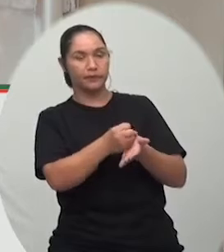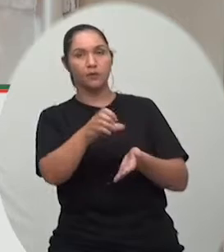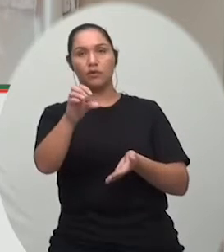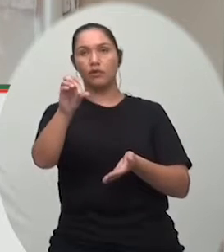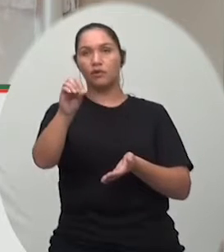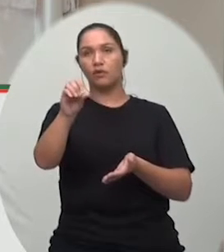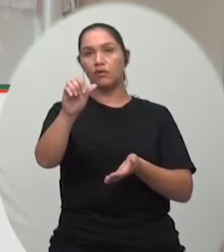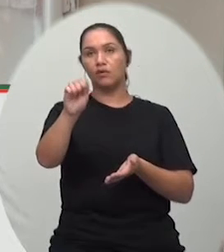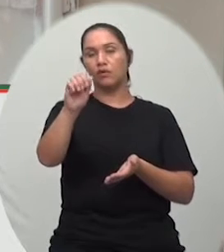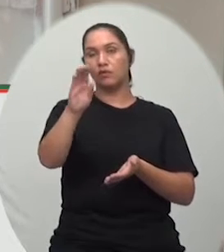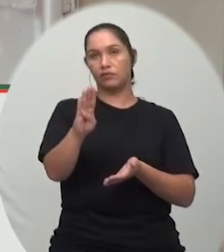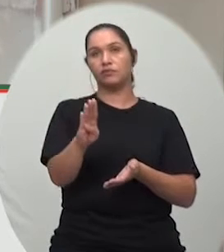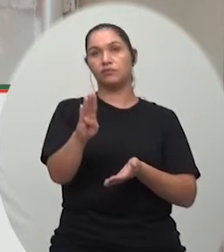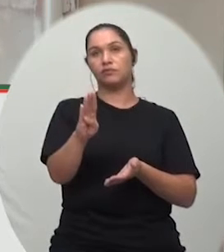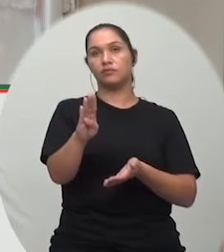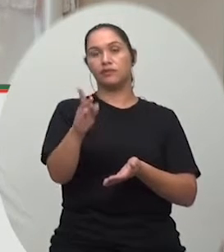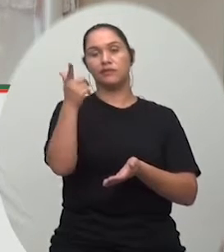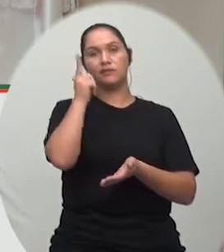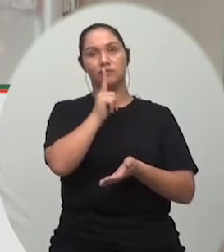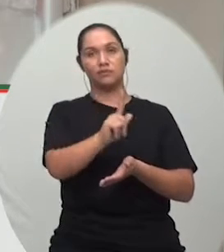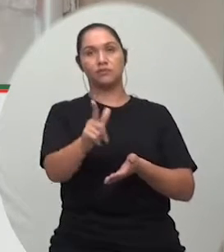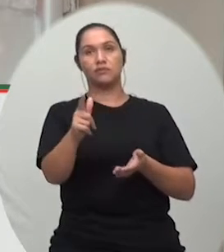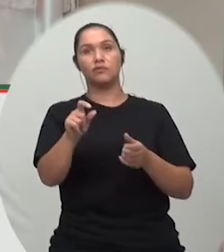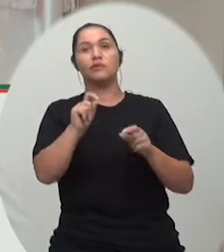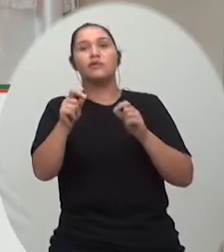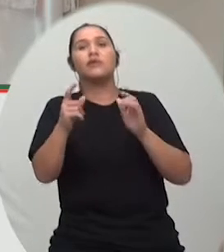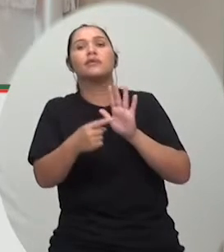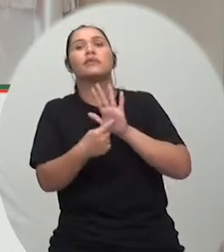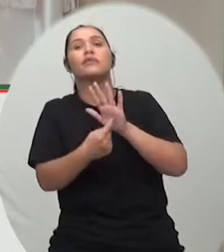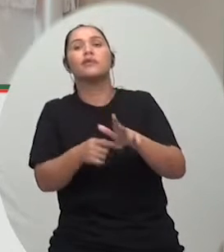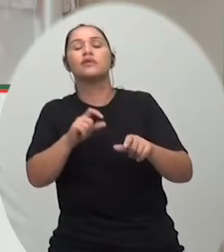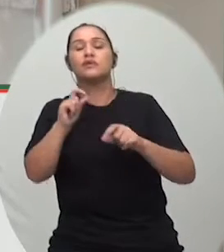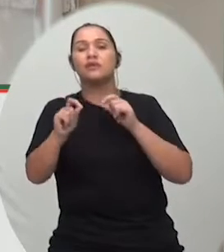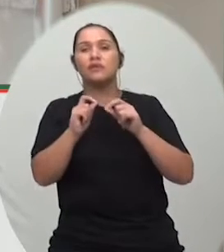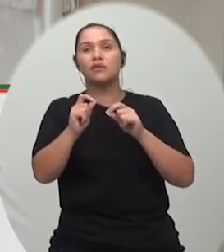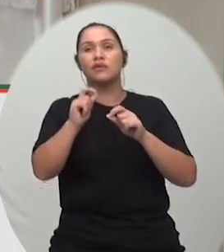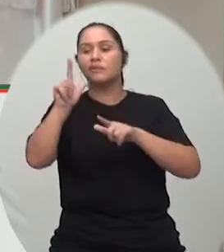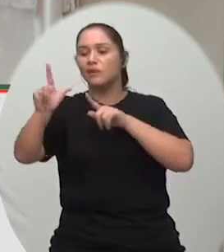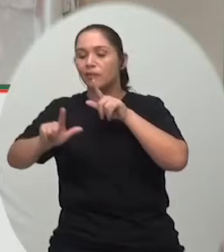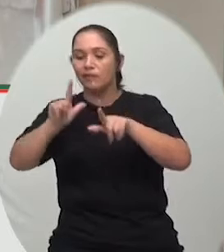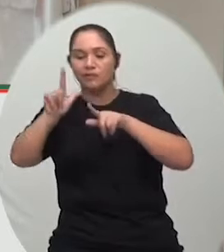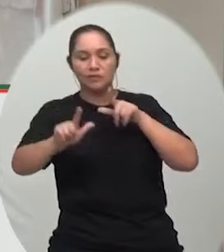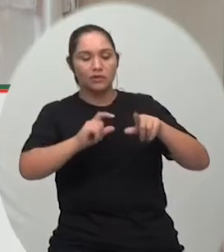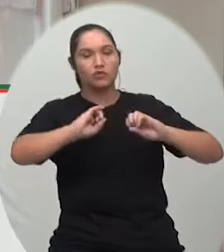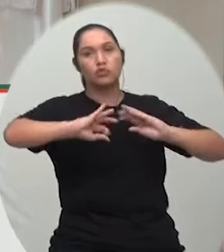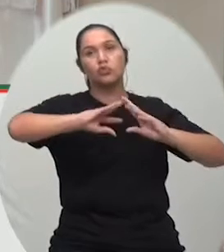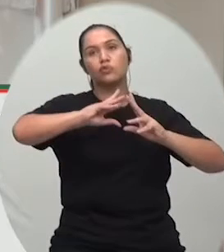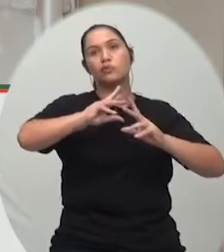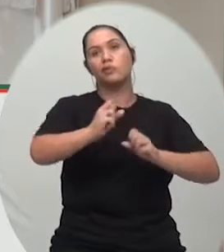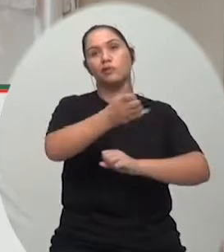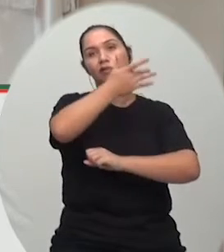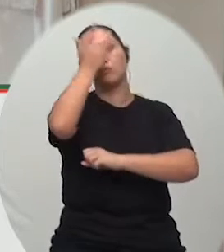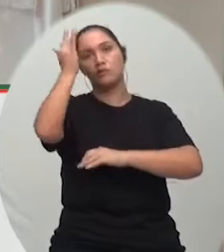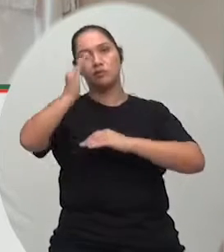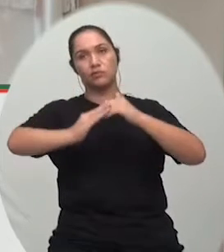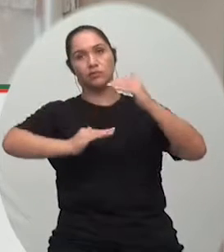reconhecimento pela dedicação e trabalho de todos os profissionais envolvidos no curso. Como foi citado aqui pelo nosso secretário, que foram mais